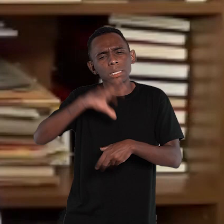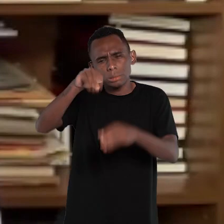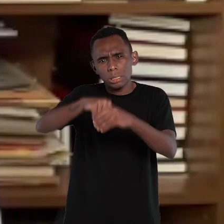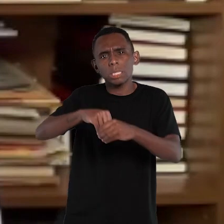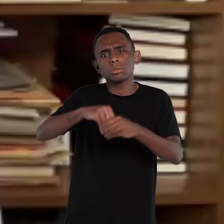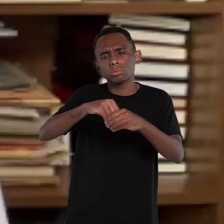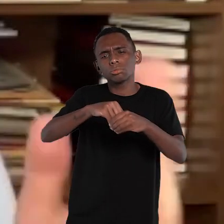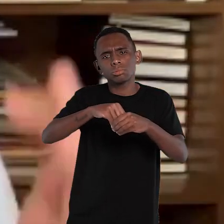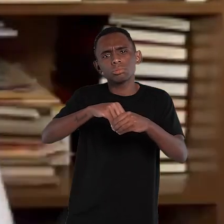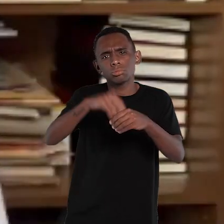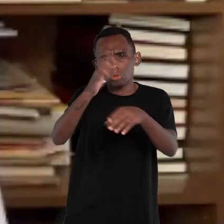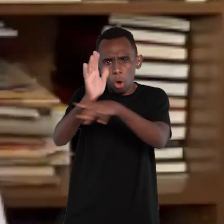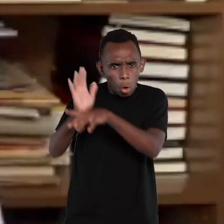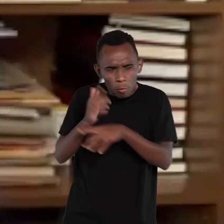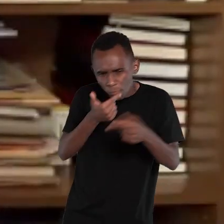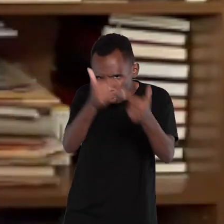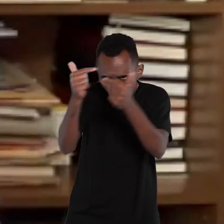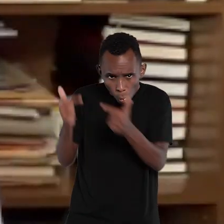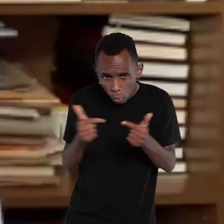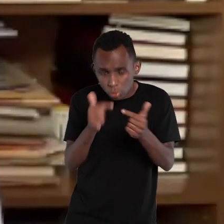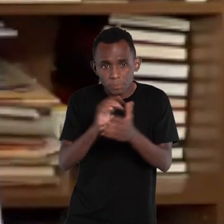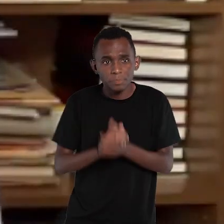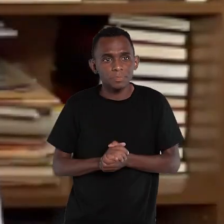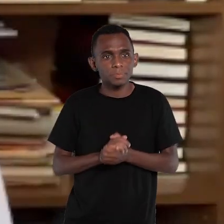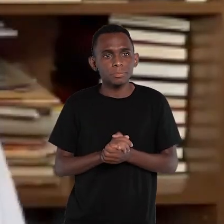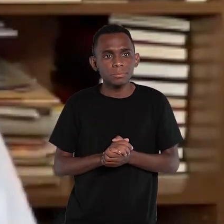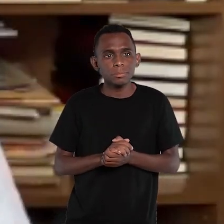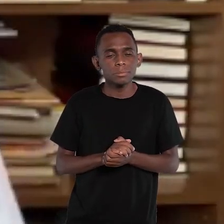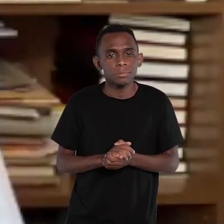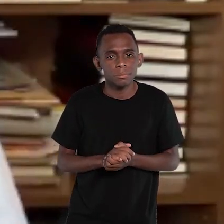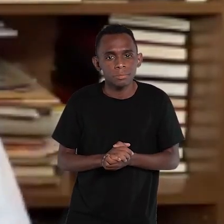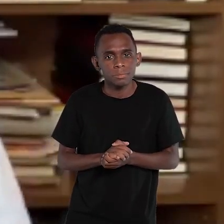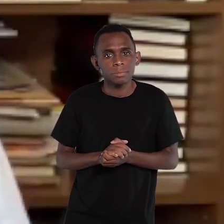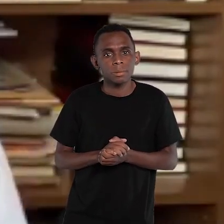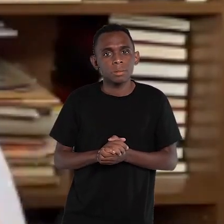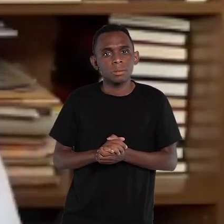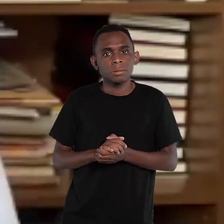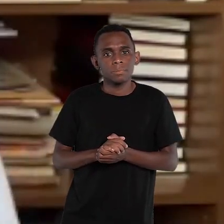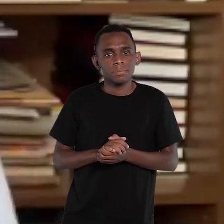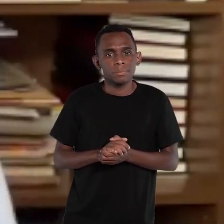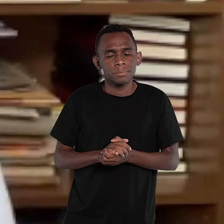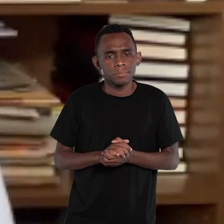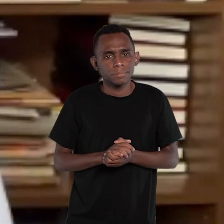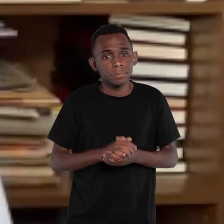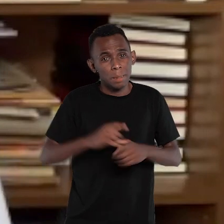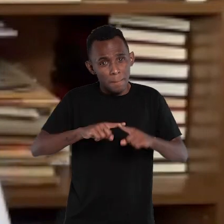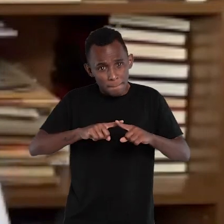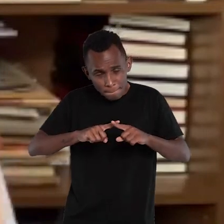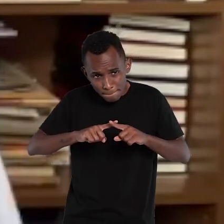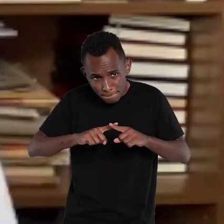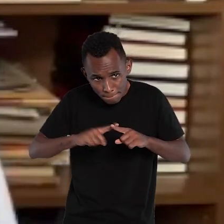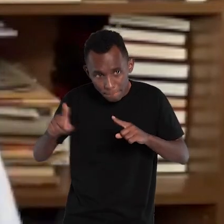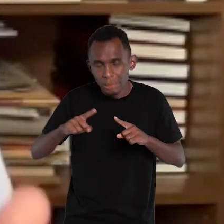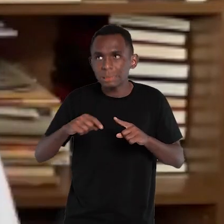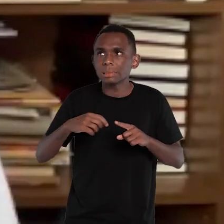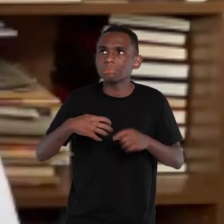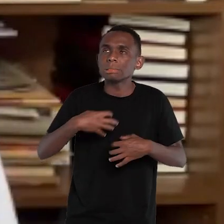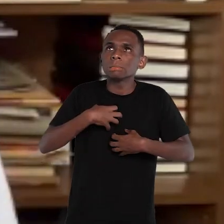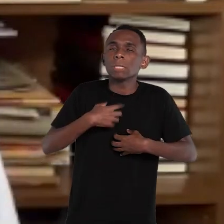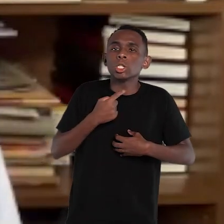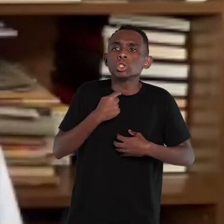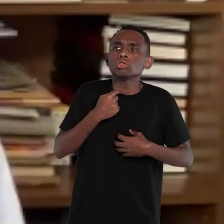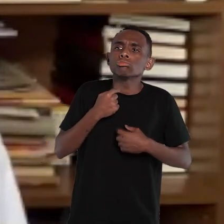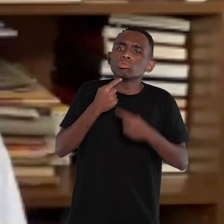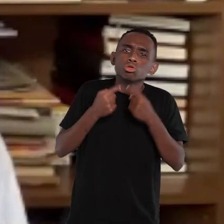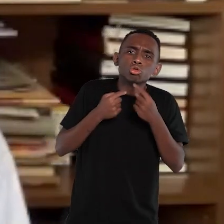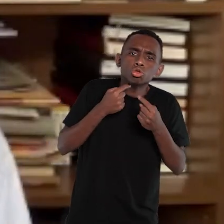antologias. Era o último conto, ou seja, aquele conto que você faz, supostamente para tapar buraco. Eu jamais faria isso. Mas, normalmente, quando você está em